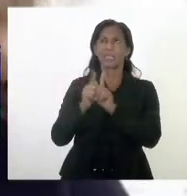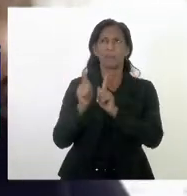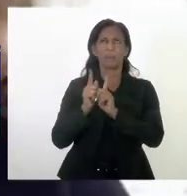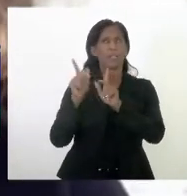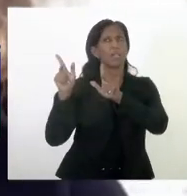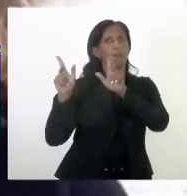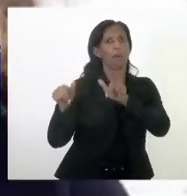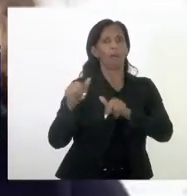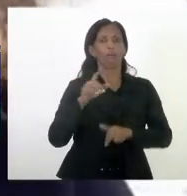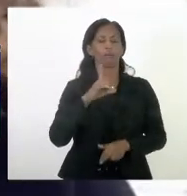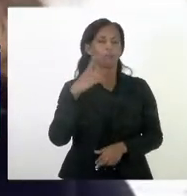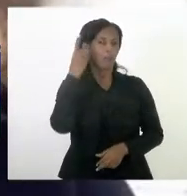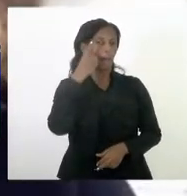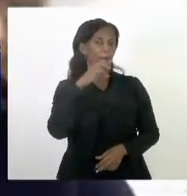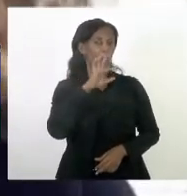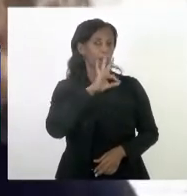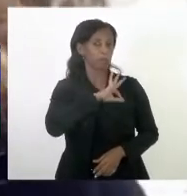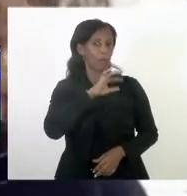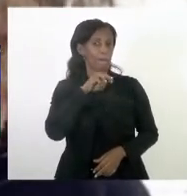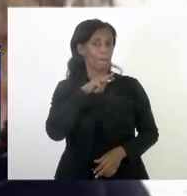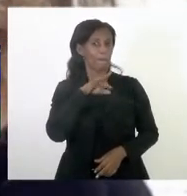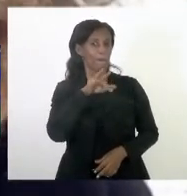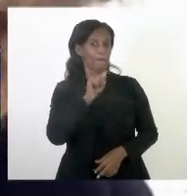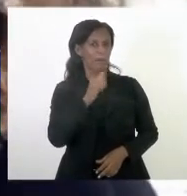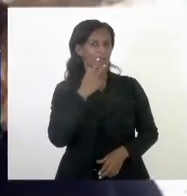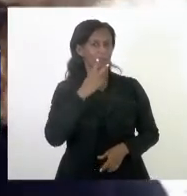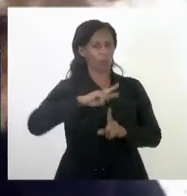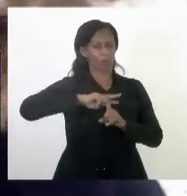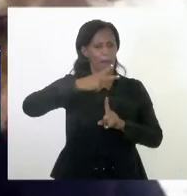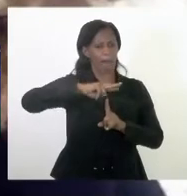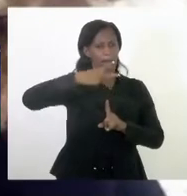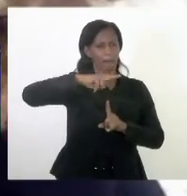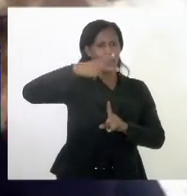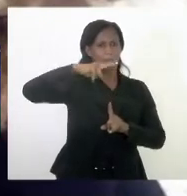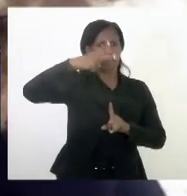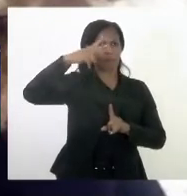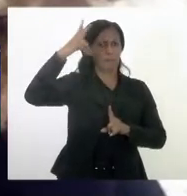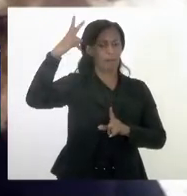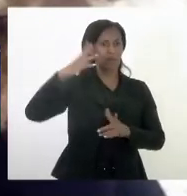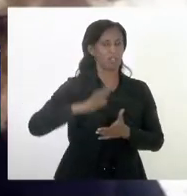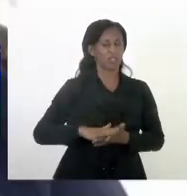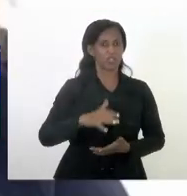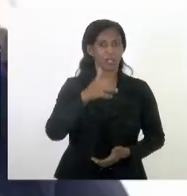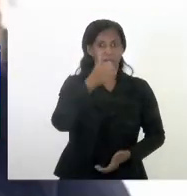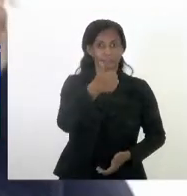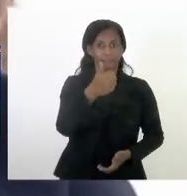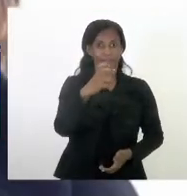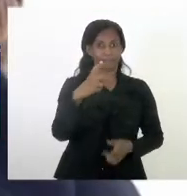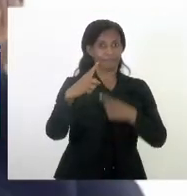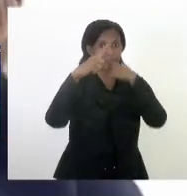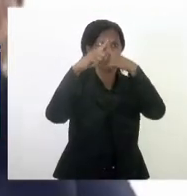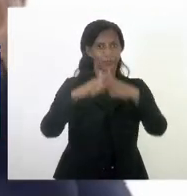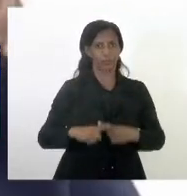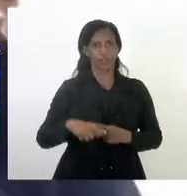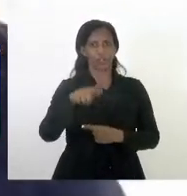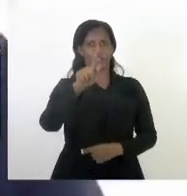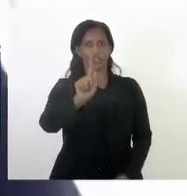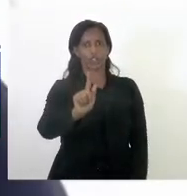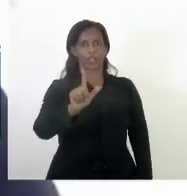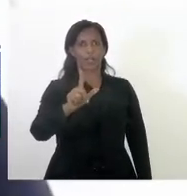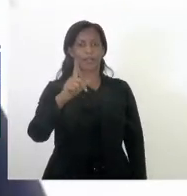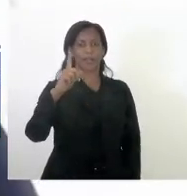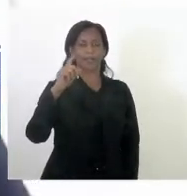deputada Marta Rocha, sucessivos aumentos e tivemos a 15º aumento do GLP, que passou a